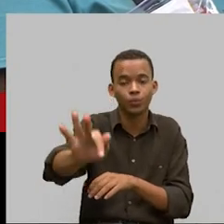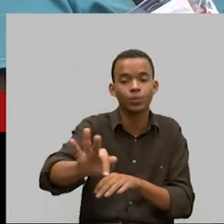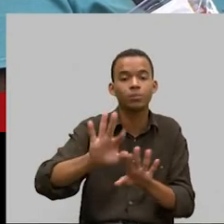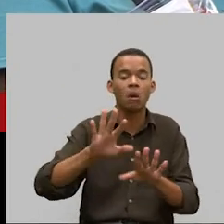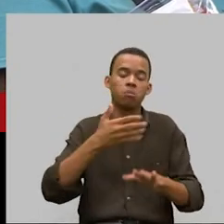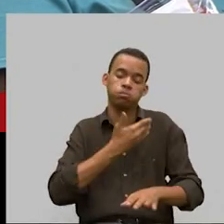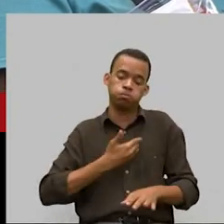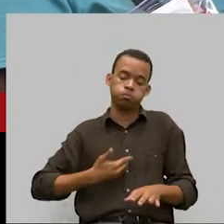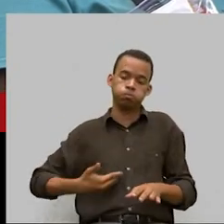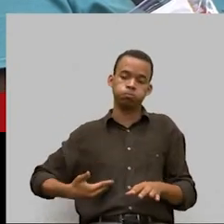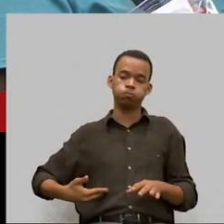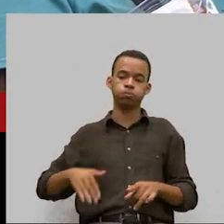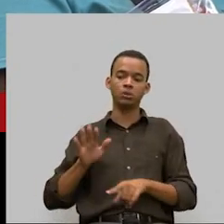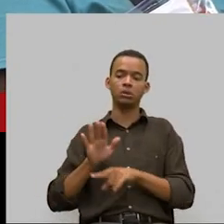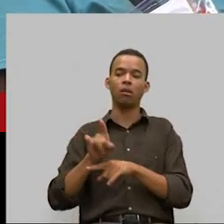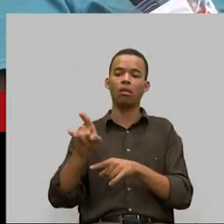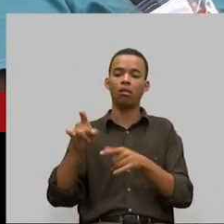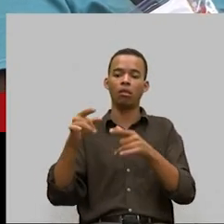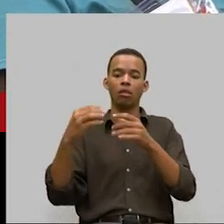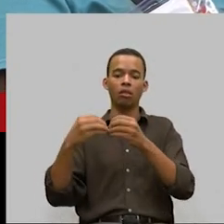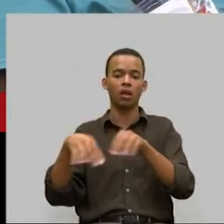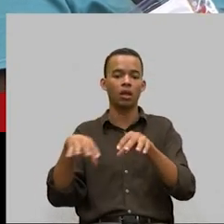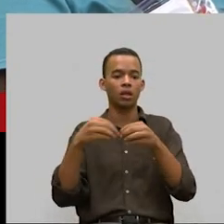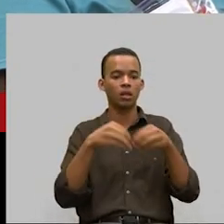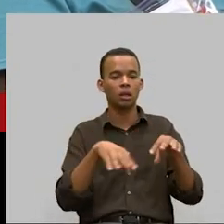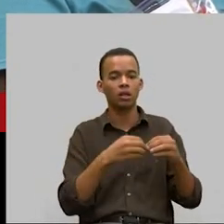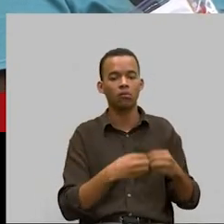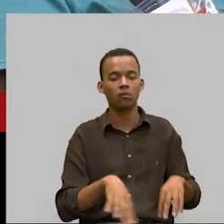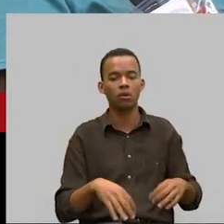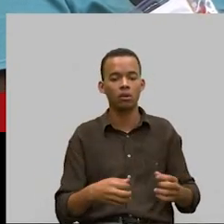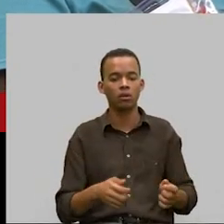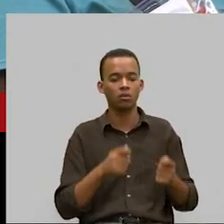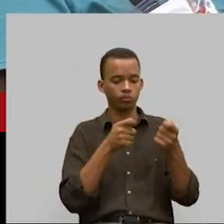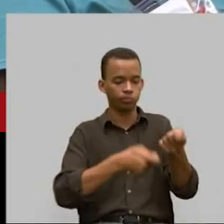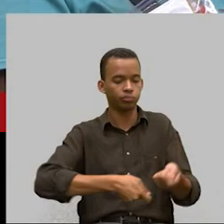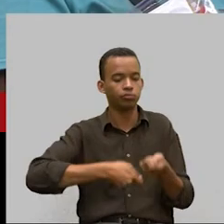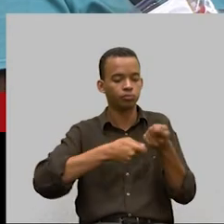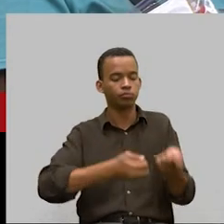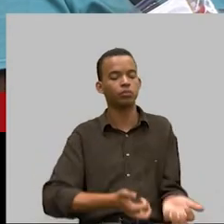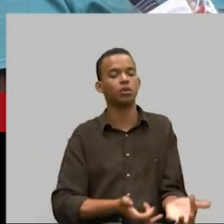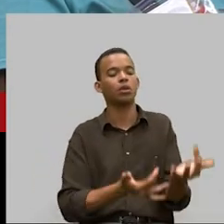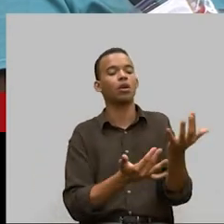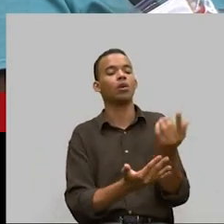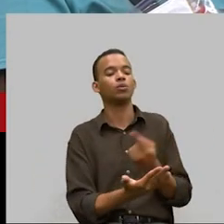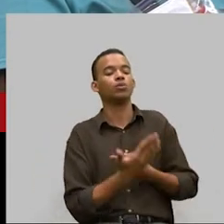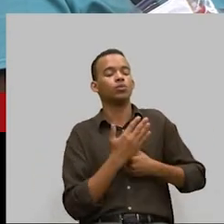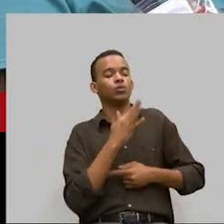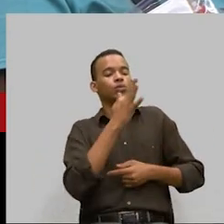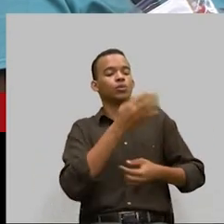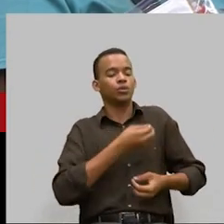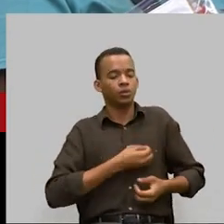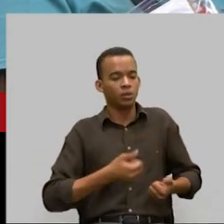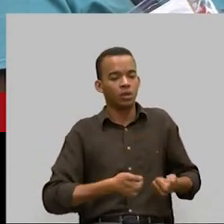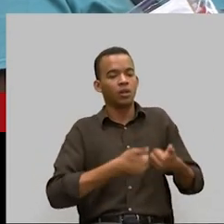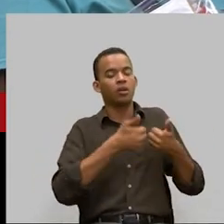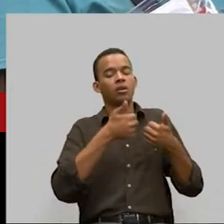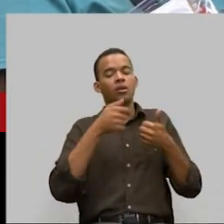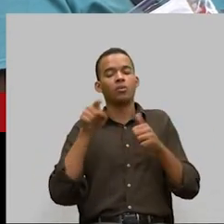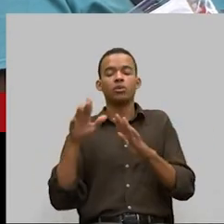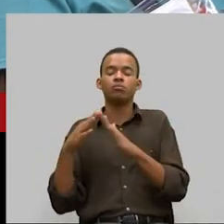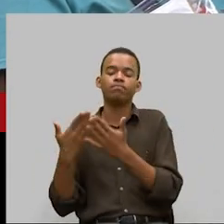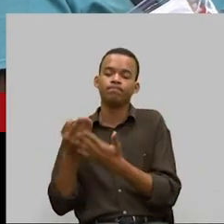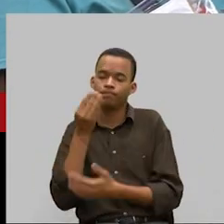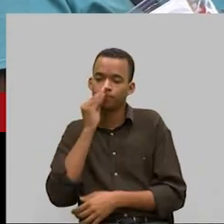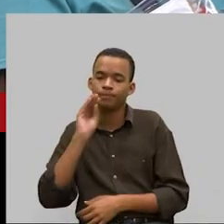incompleto a lavoura é o berço do sustento e da vida mas nas salas de aula a história é esquecida a